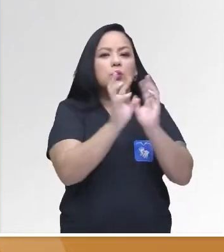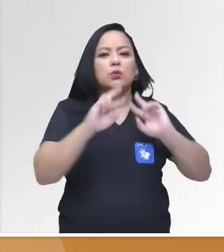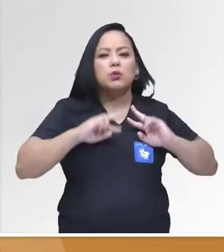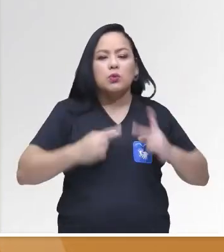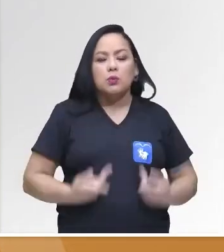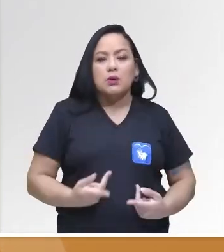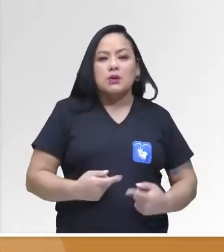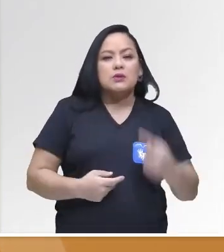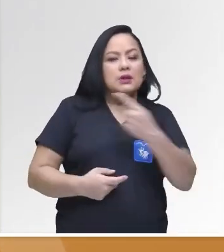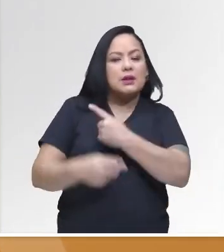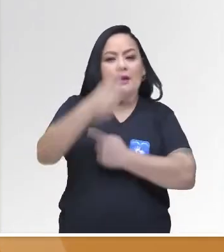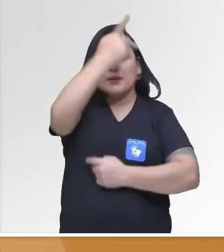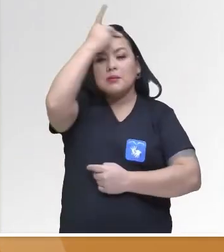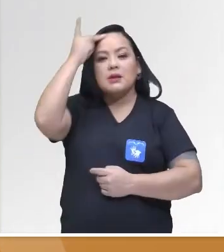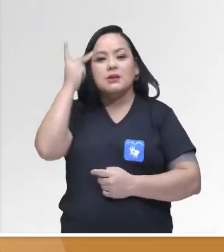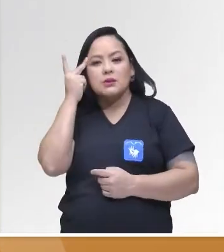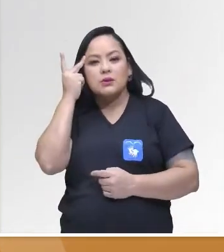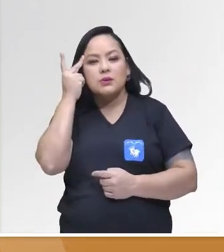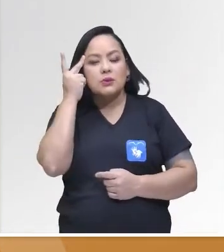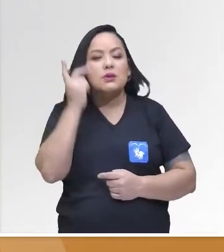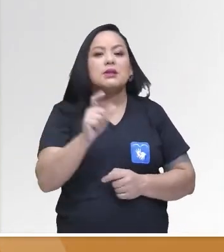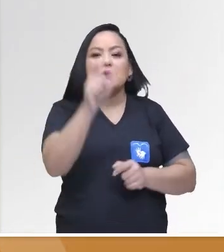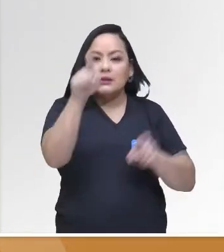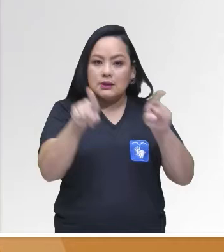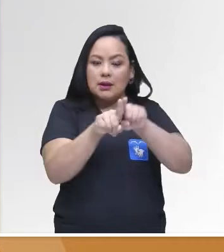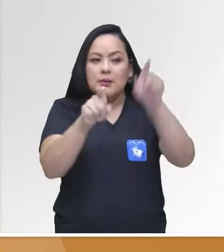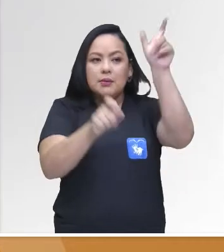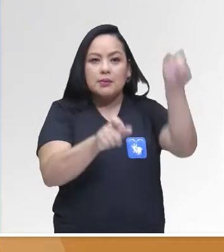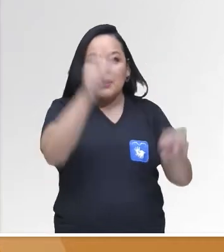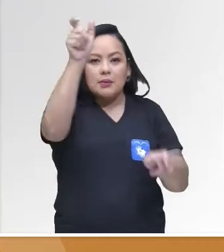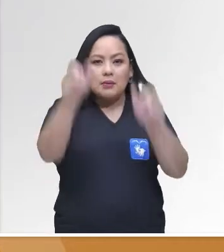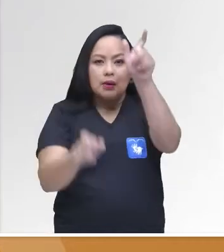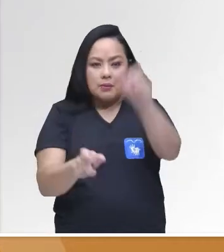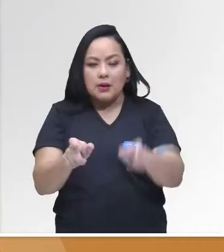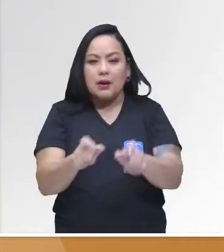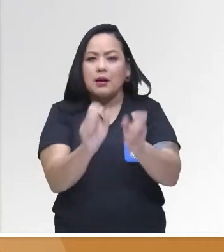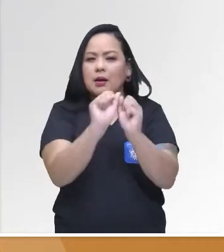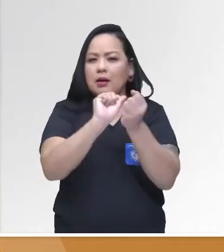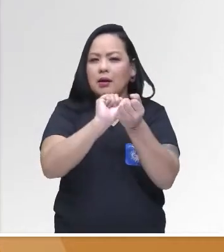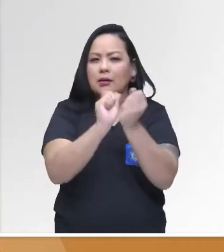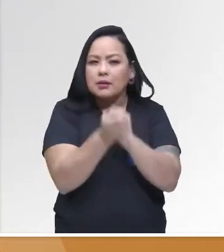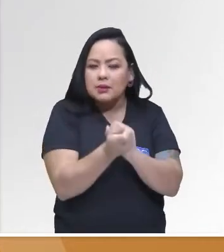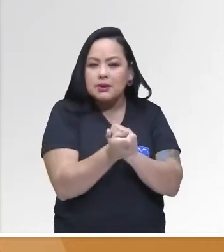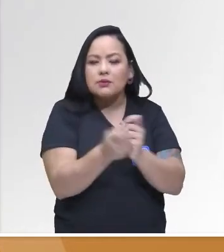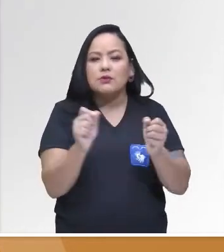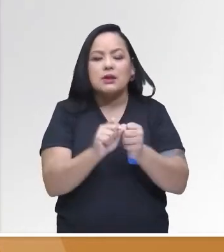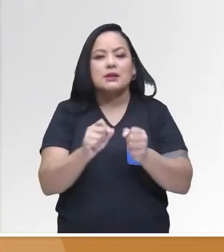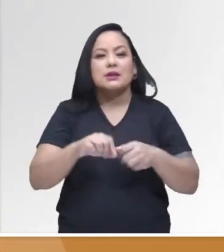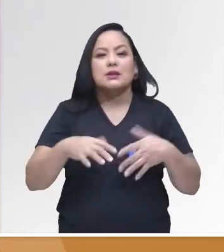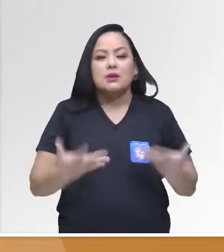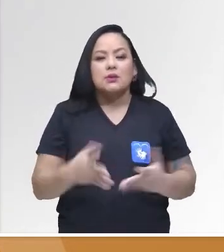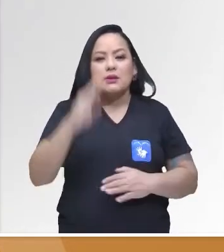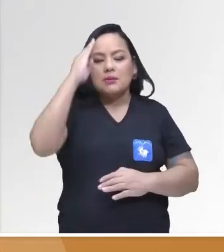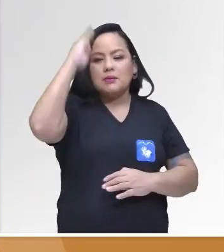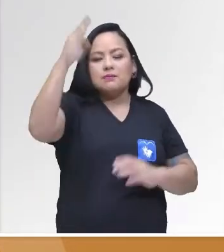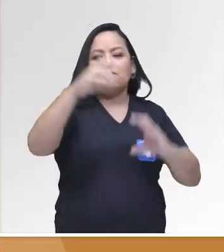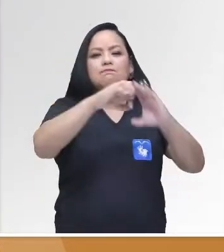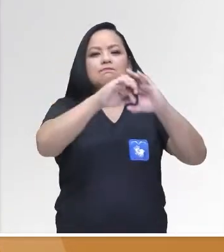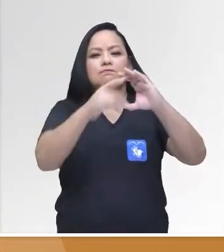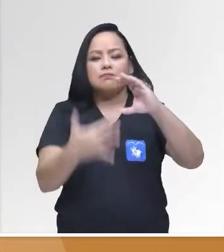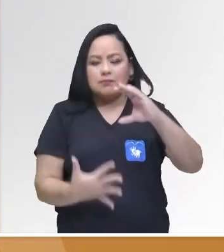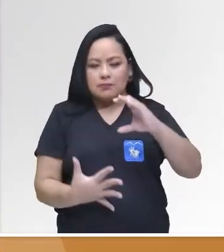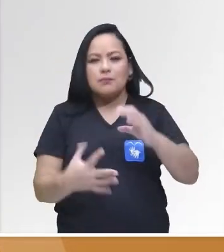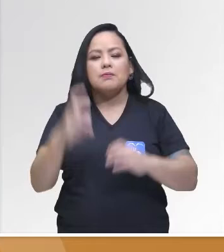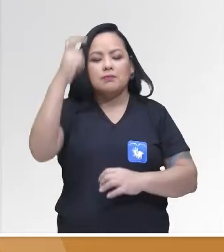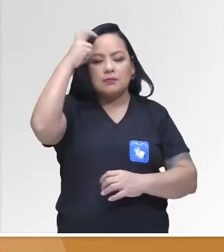aquelas pessoas, aqueles indivíduos se adaptem. E essa é a principal